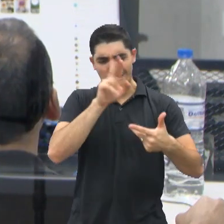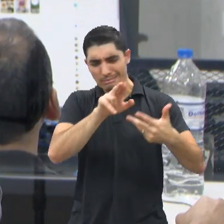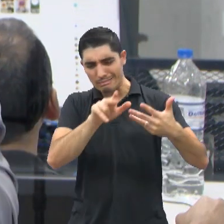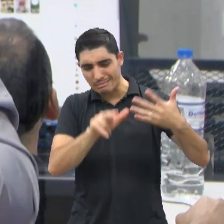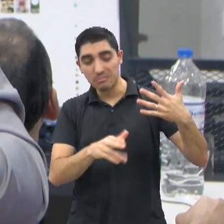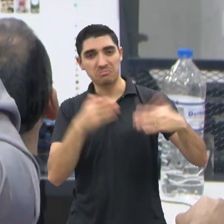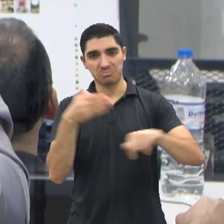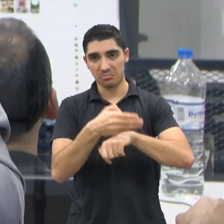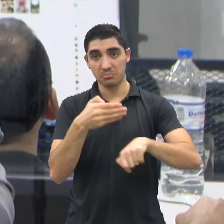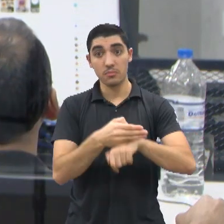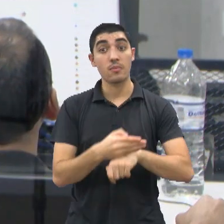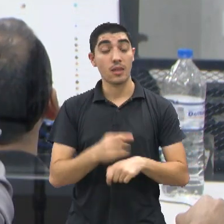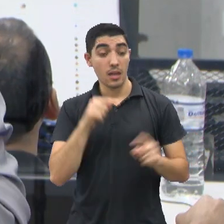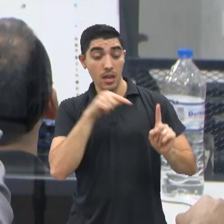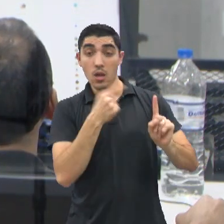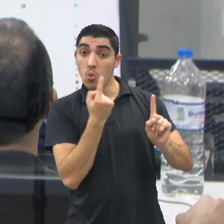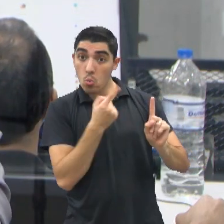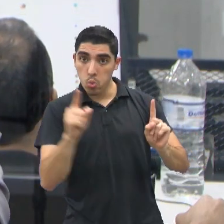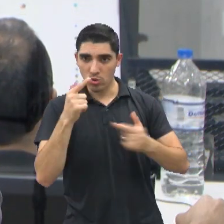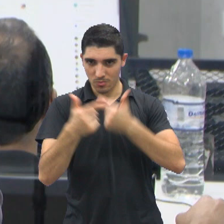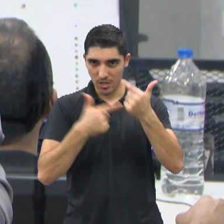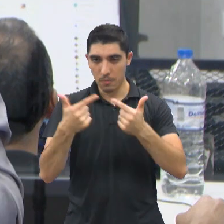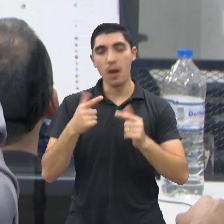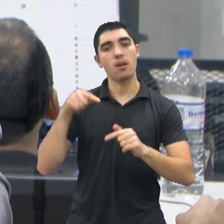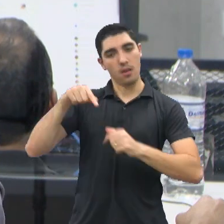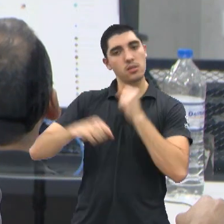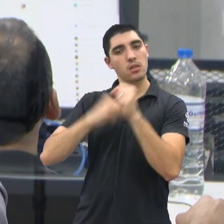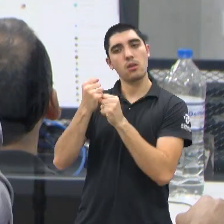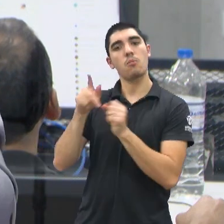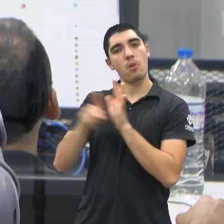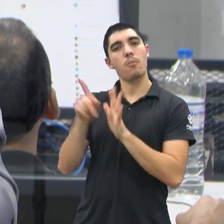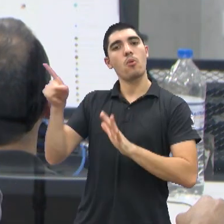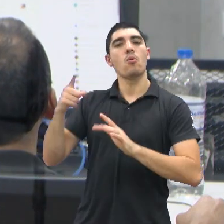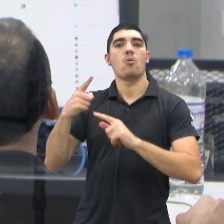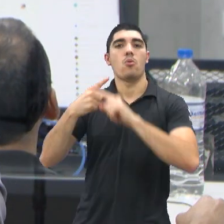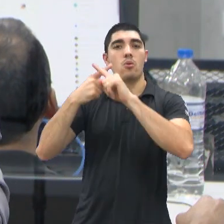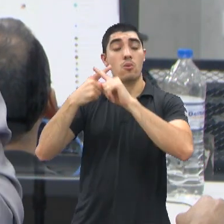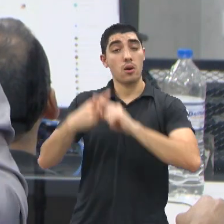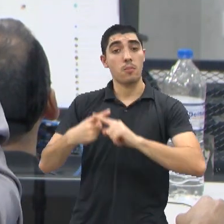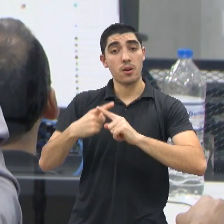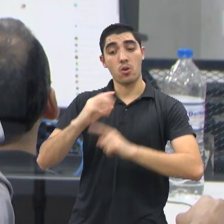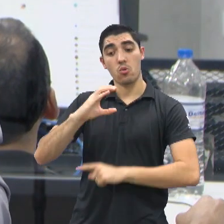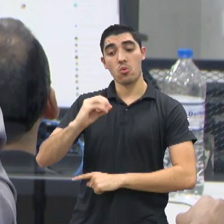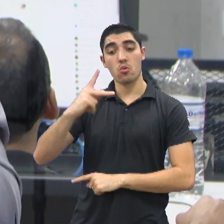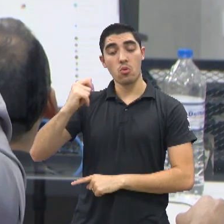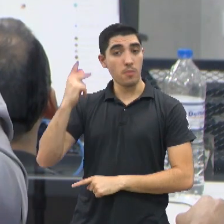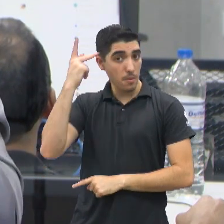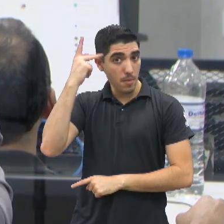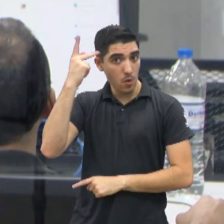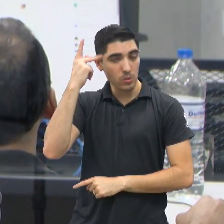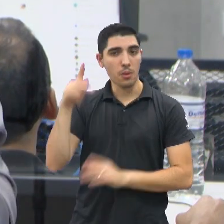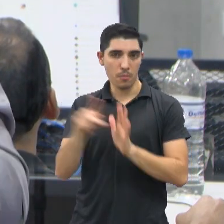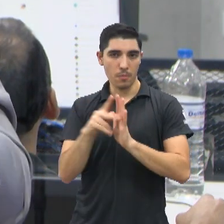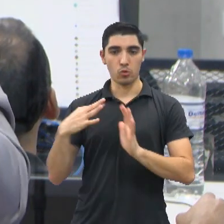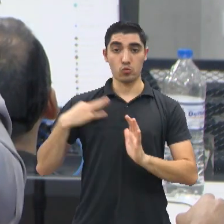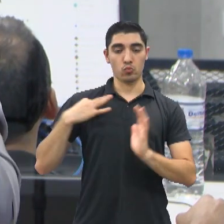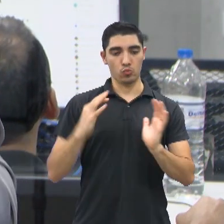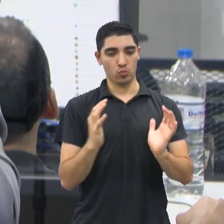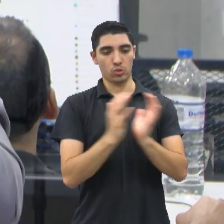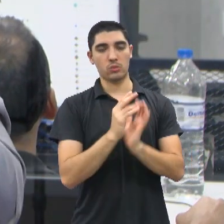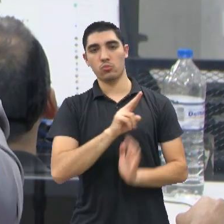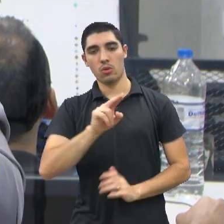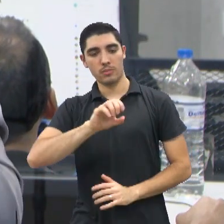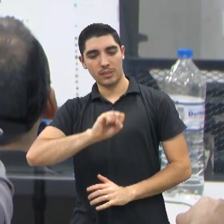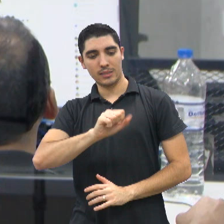caé Cunha foi neste ano pelo São Bento na disputa da Copa Paulista onde foram eliminados nas